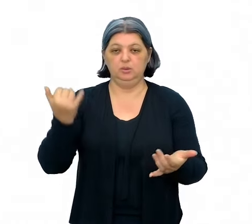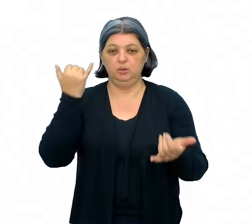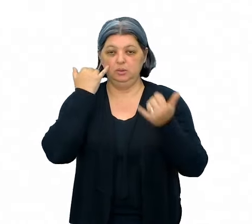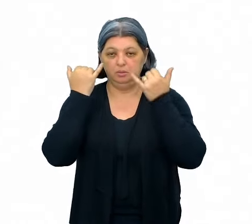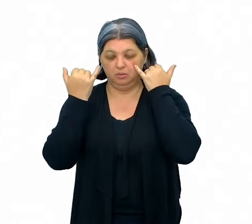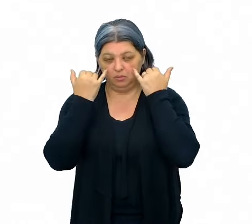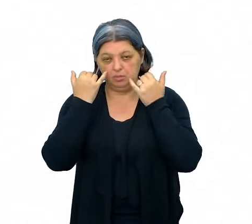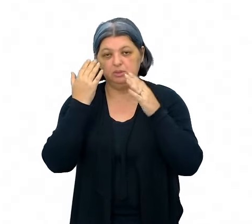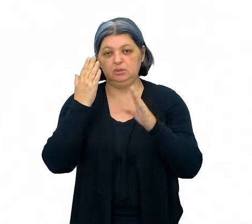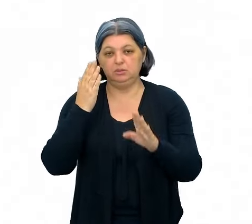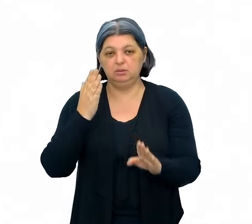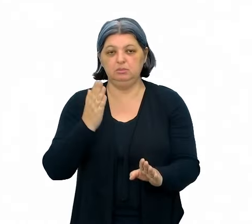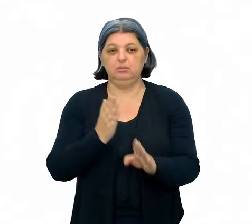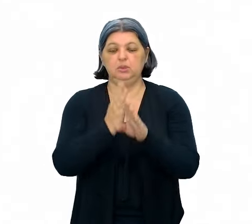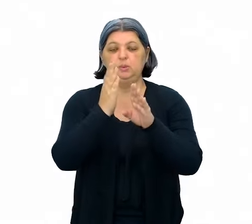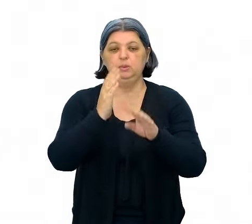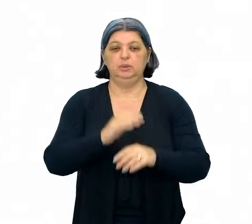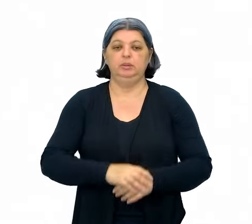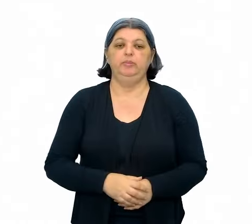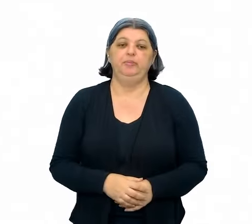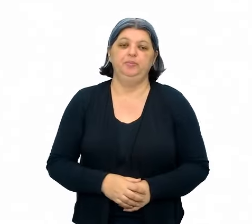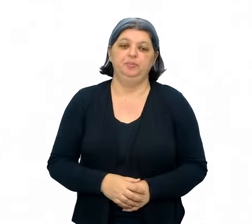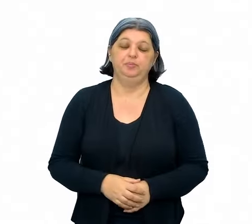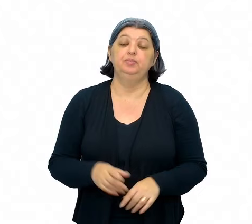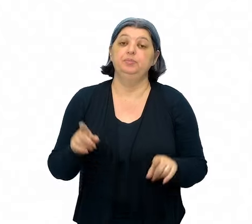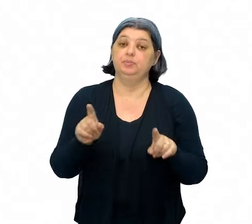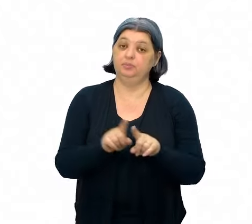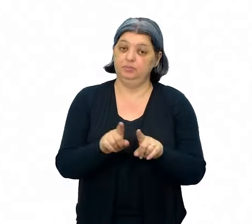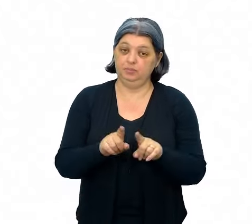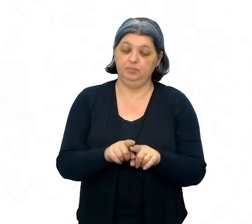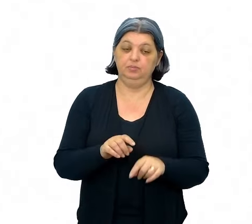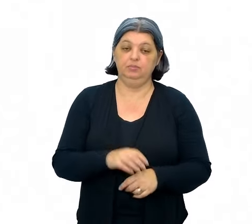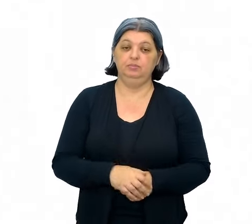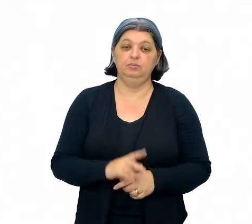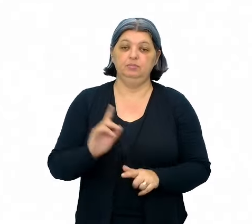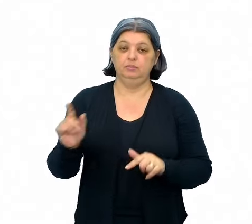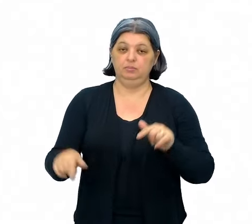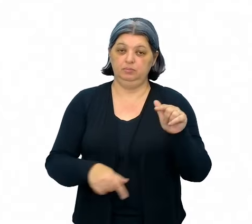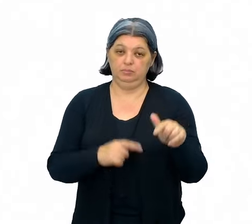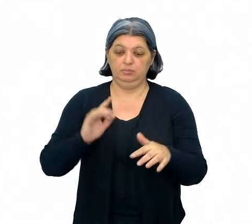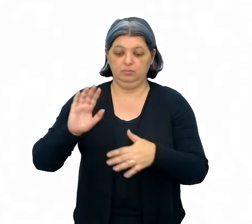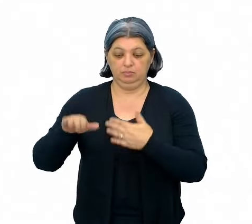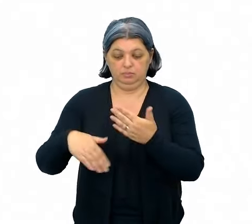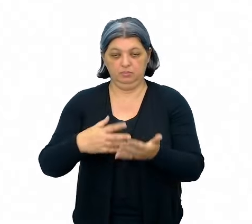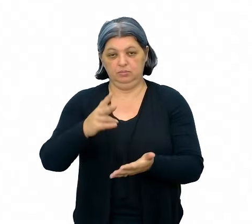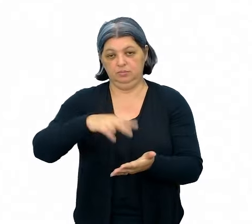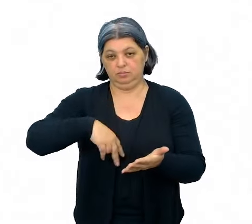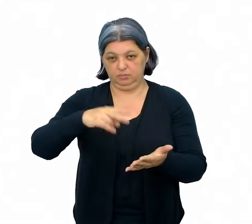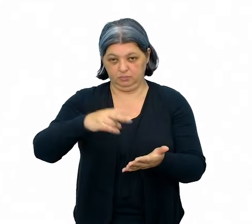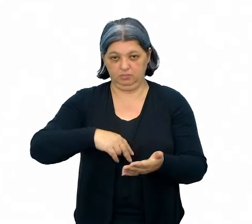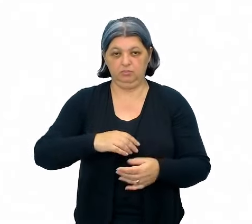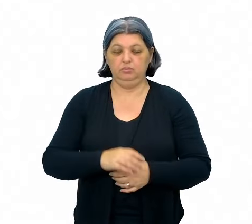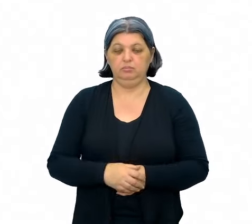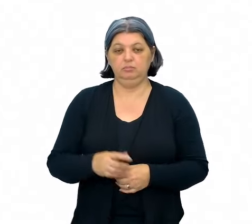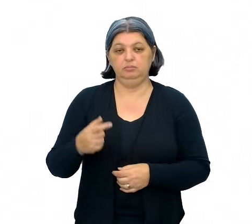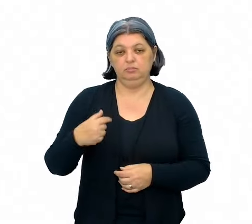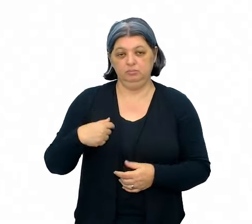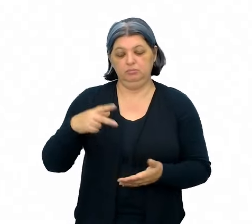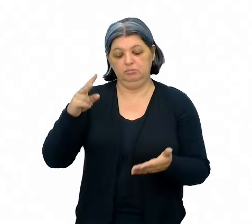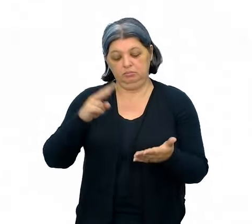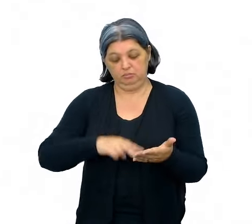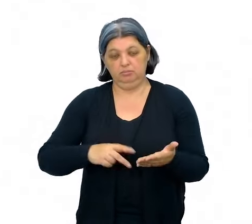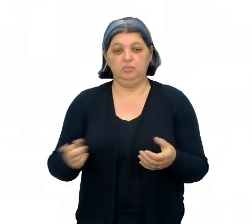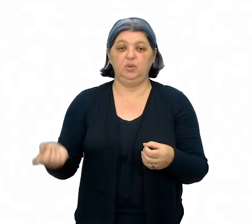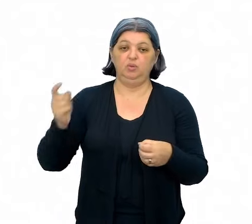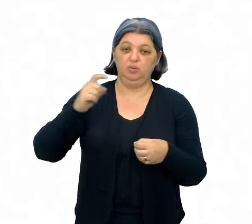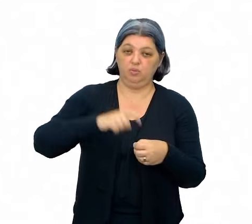informação. Nós estamos também trabalhando aqui com um procedimento de leitura, que é o quê? Eu leio, eu